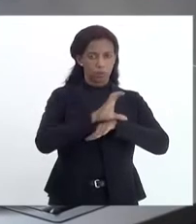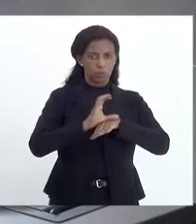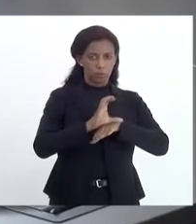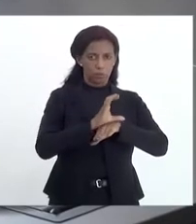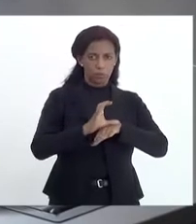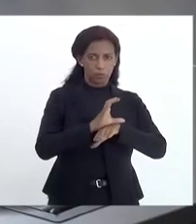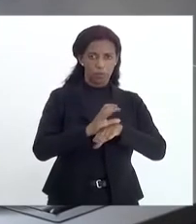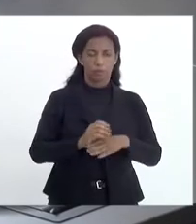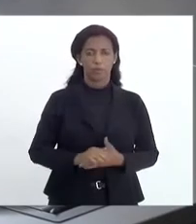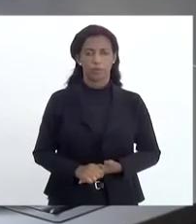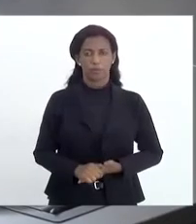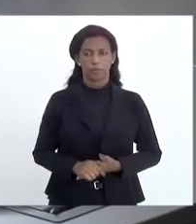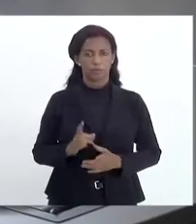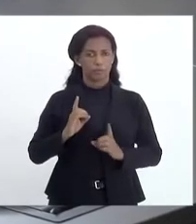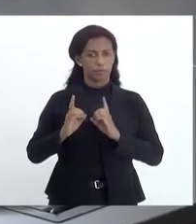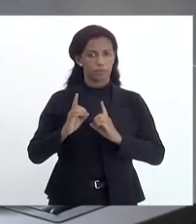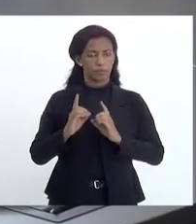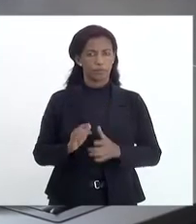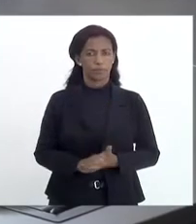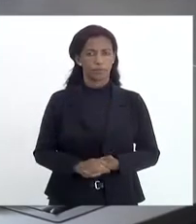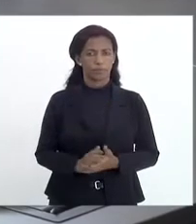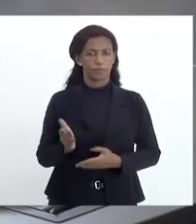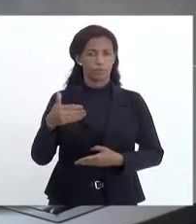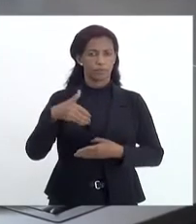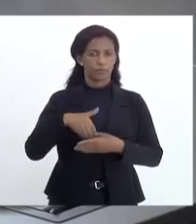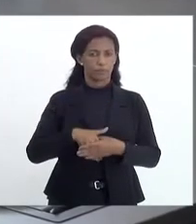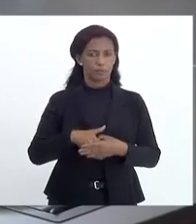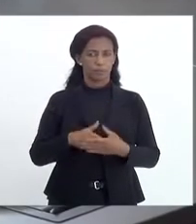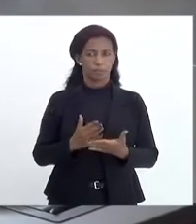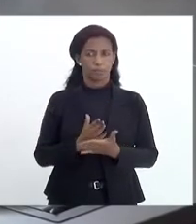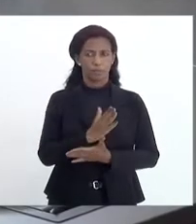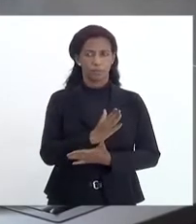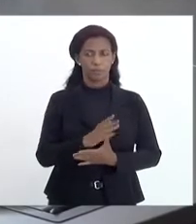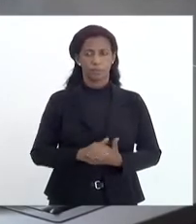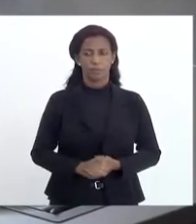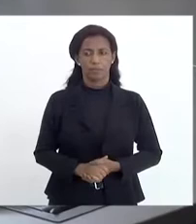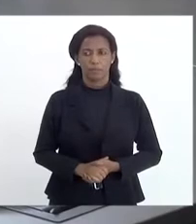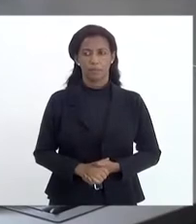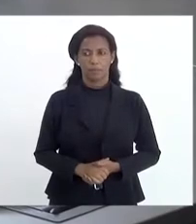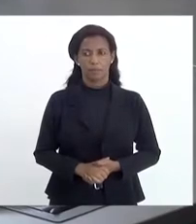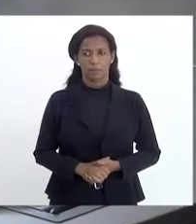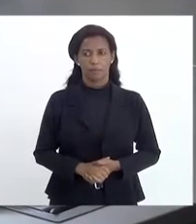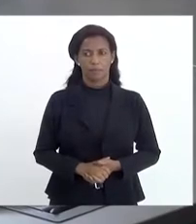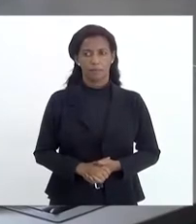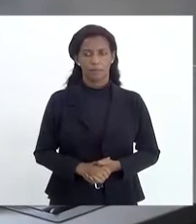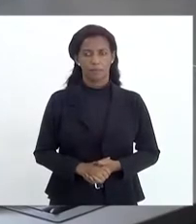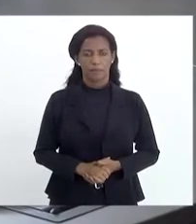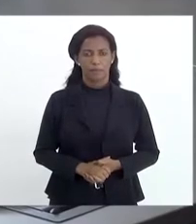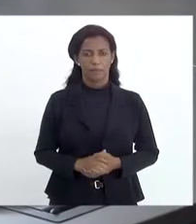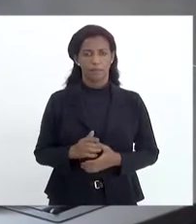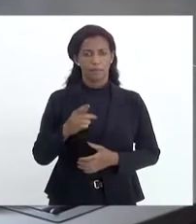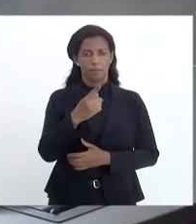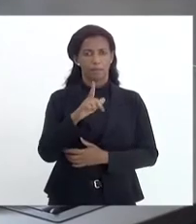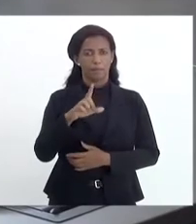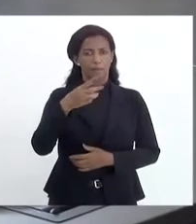constitucionalidade. Em discussão, em votação, aprovado. Projeto